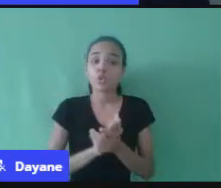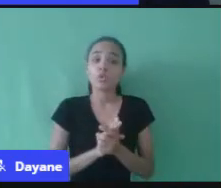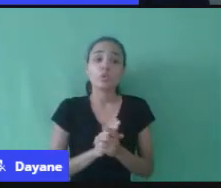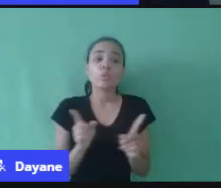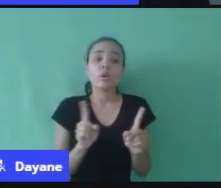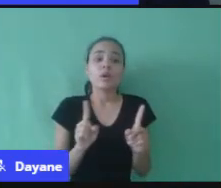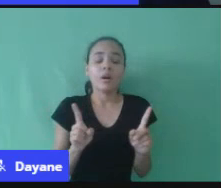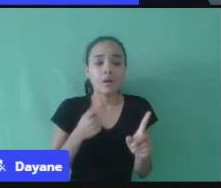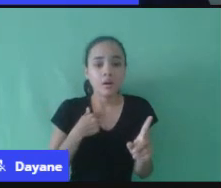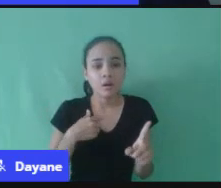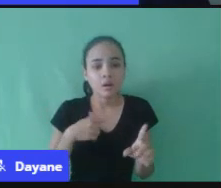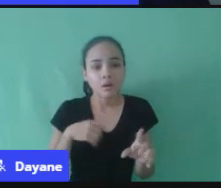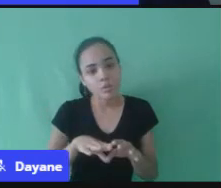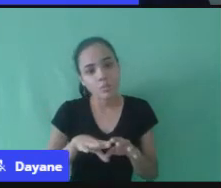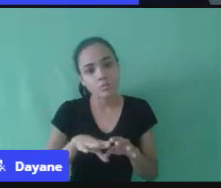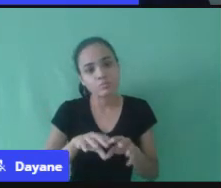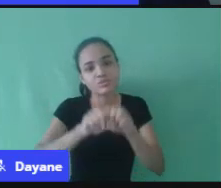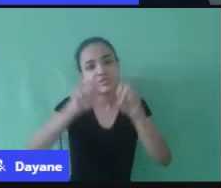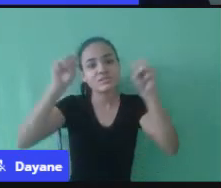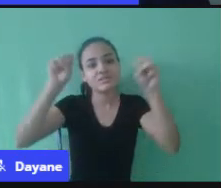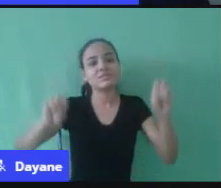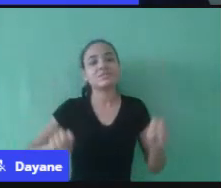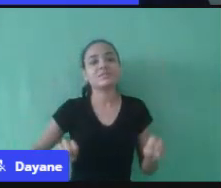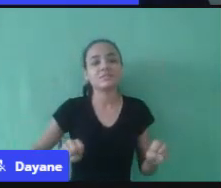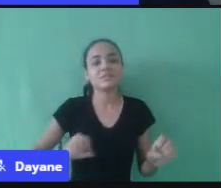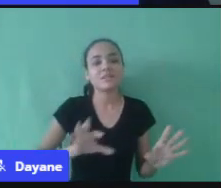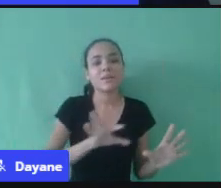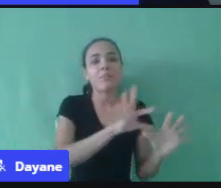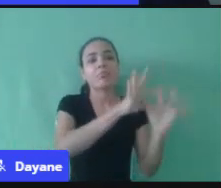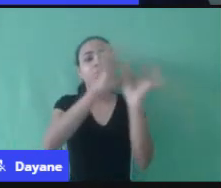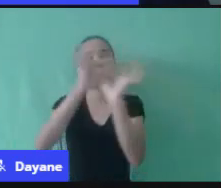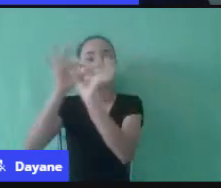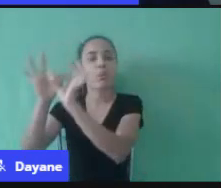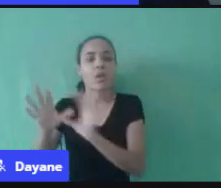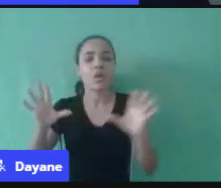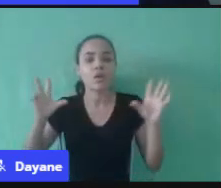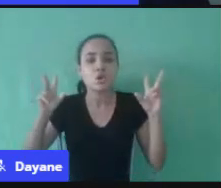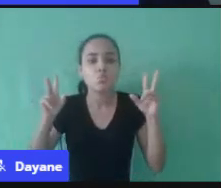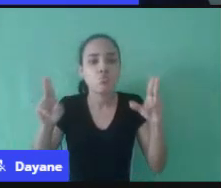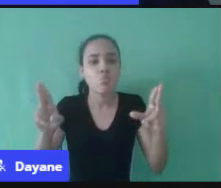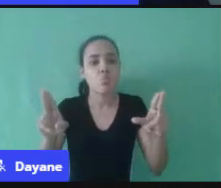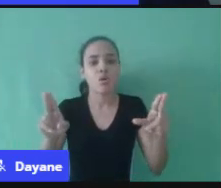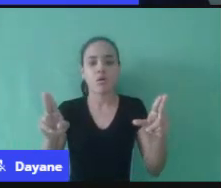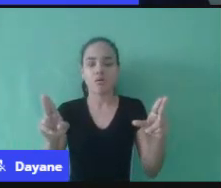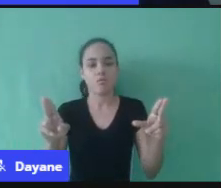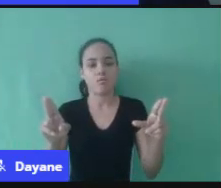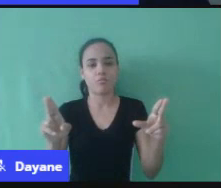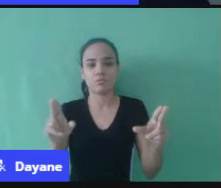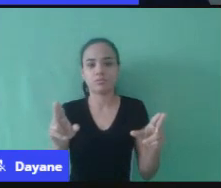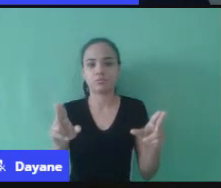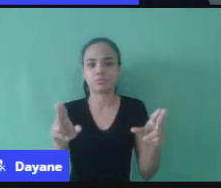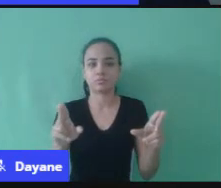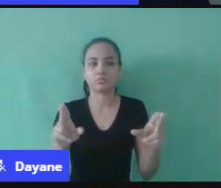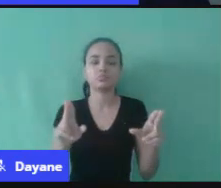geometricamente uniforme, como nos é apresentado nas necessárias abstrações das